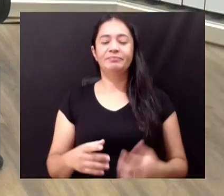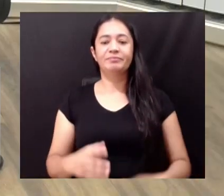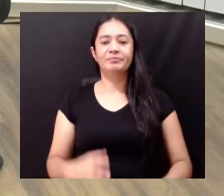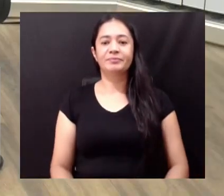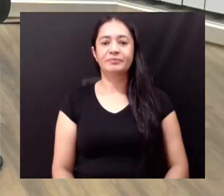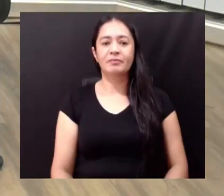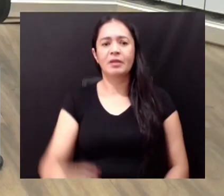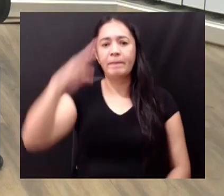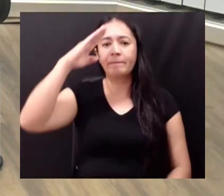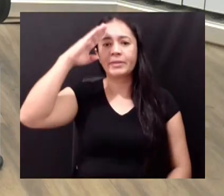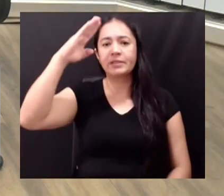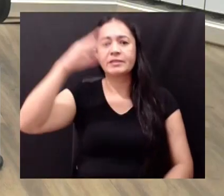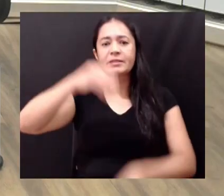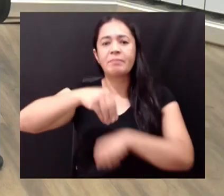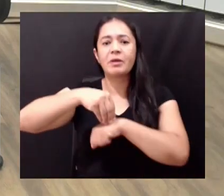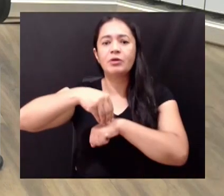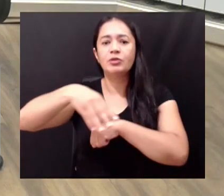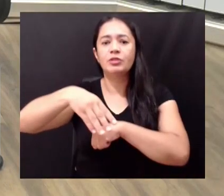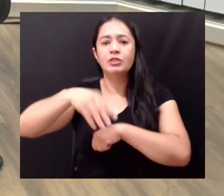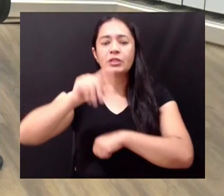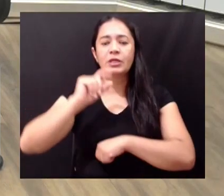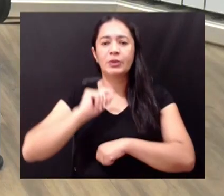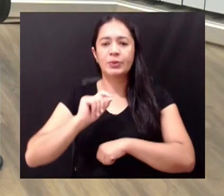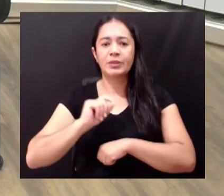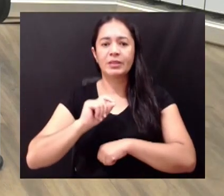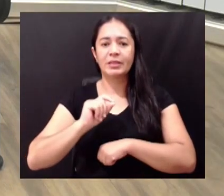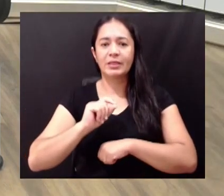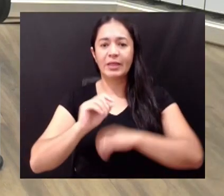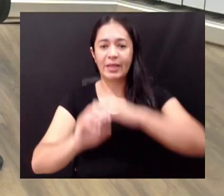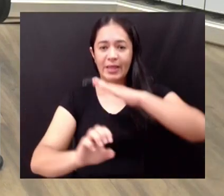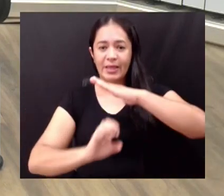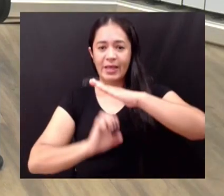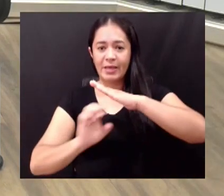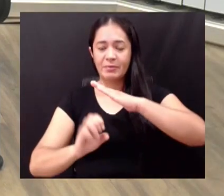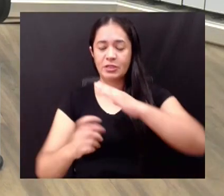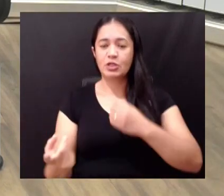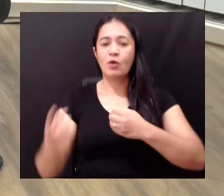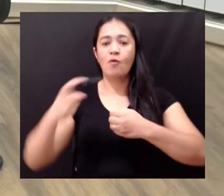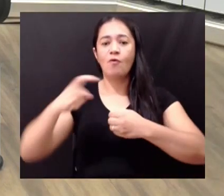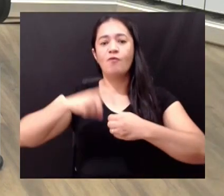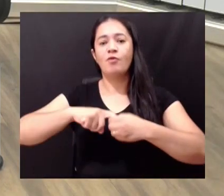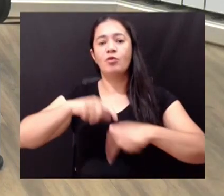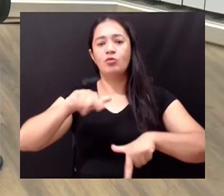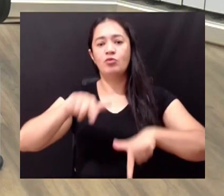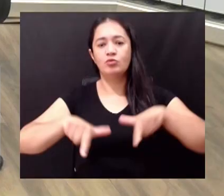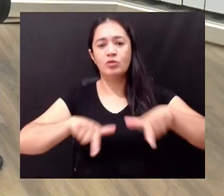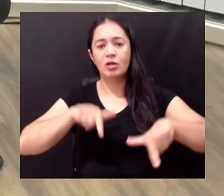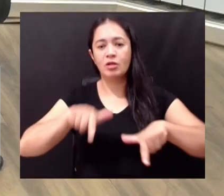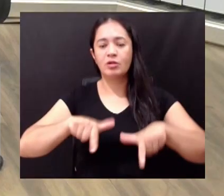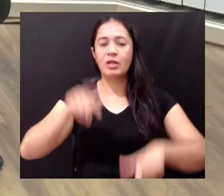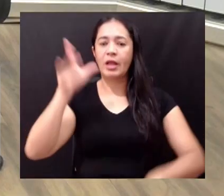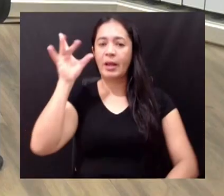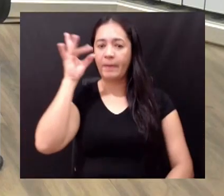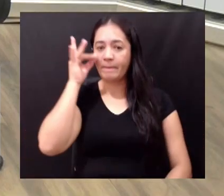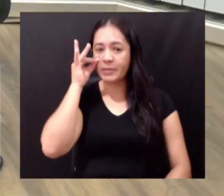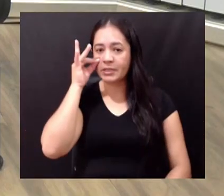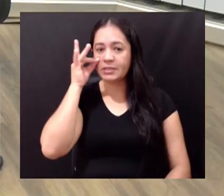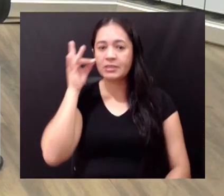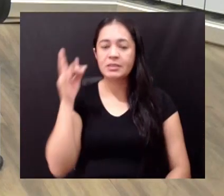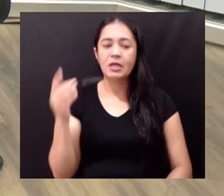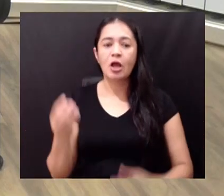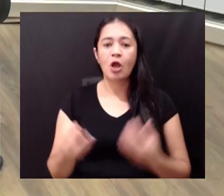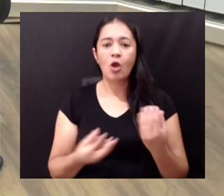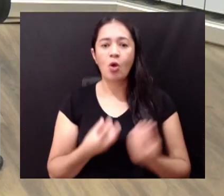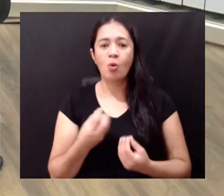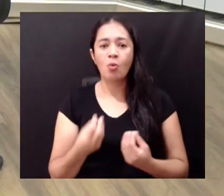para essas empresas que estão, então, retomando, né, saindo, tirando os seus funcionários do home office e colocando no presencial,